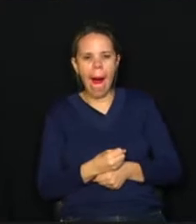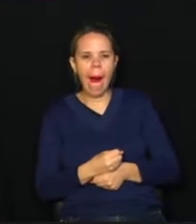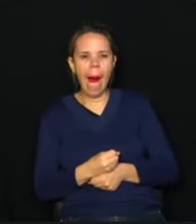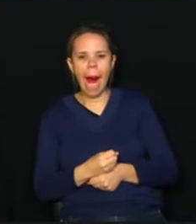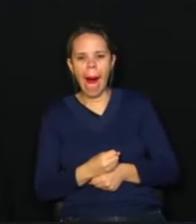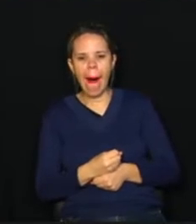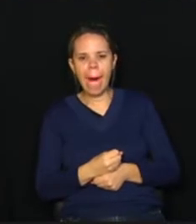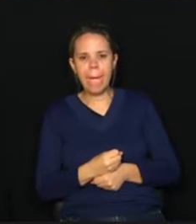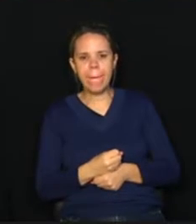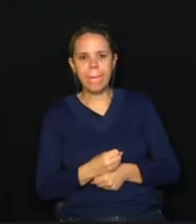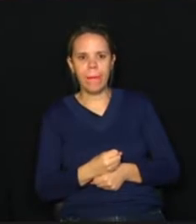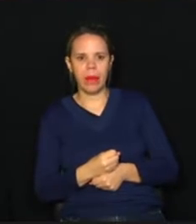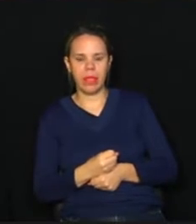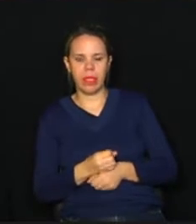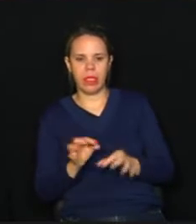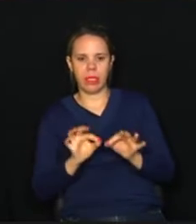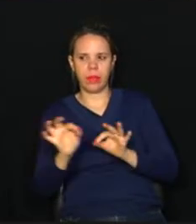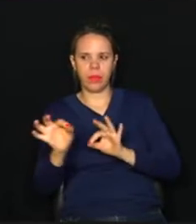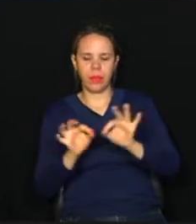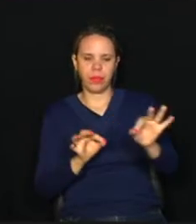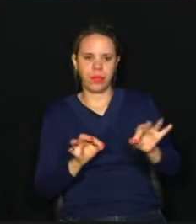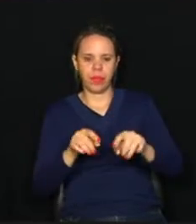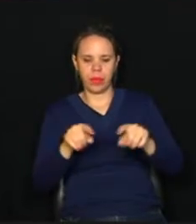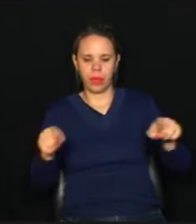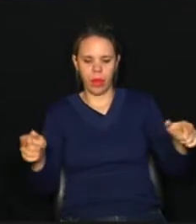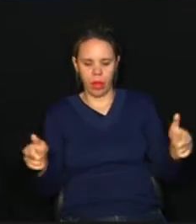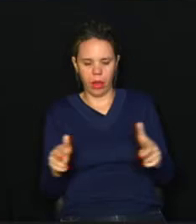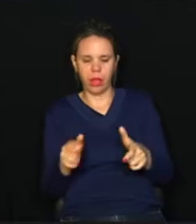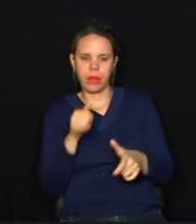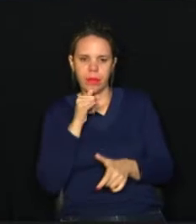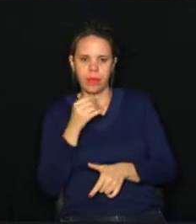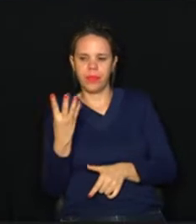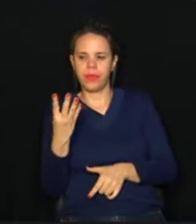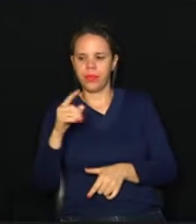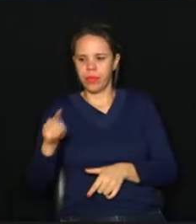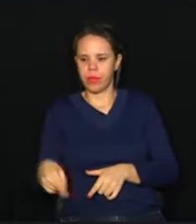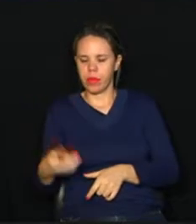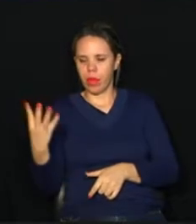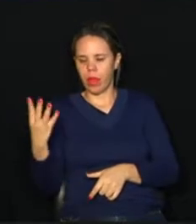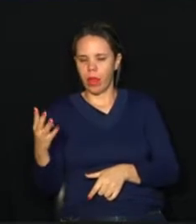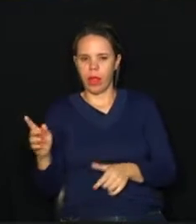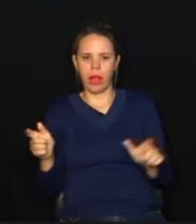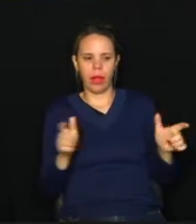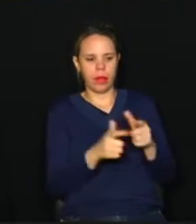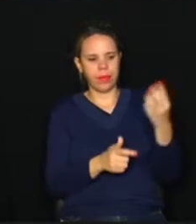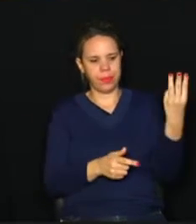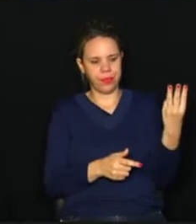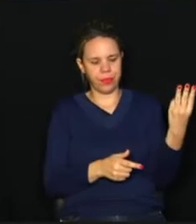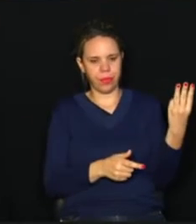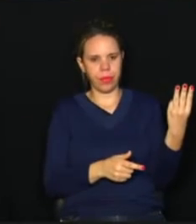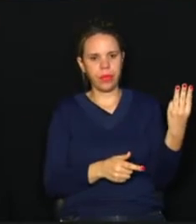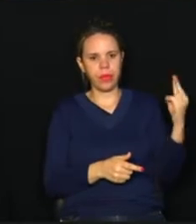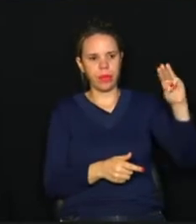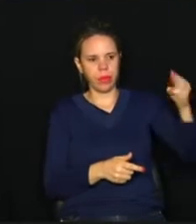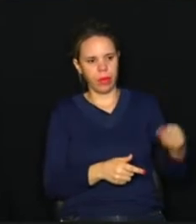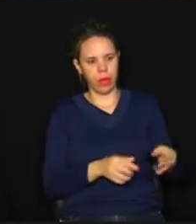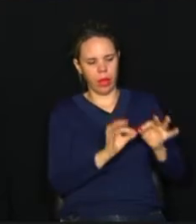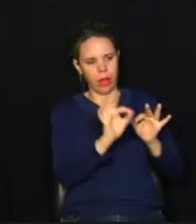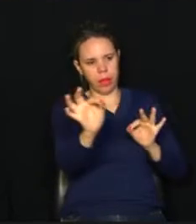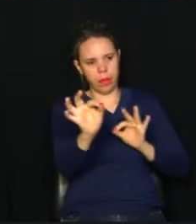e perenes, elas baixaram de 4,4 para 3 milhões de